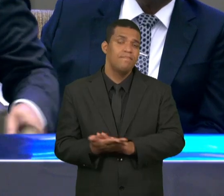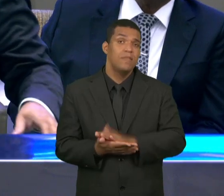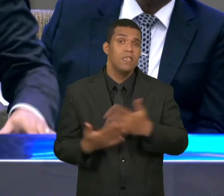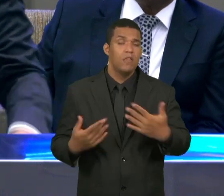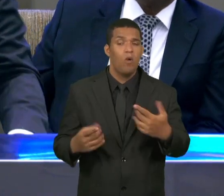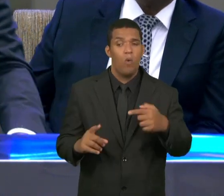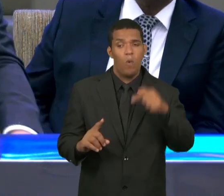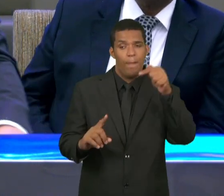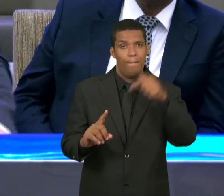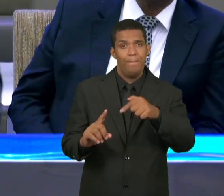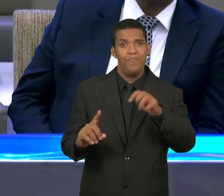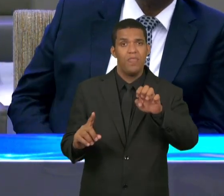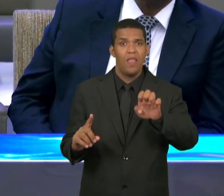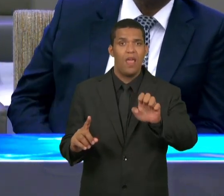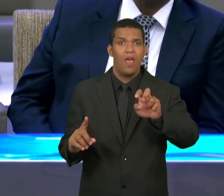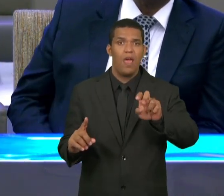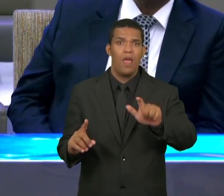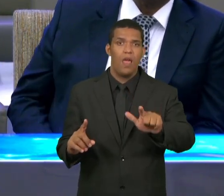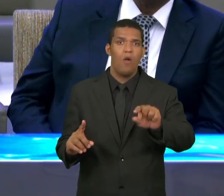Elvis